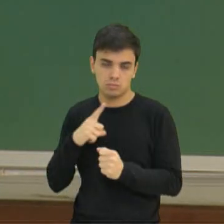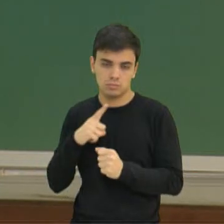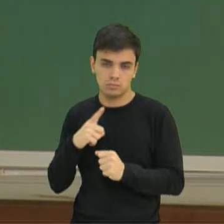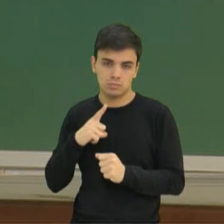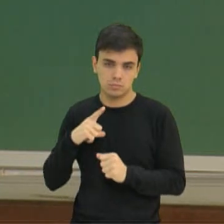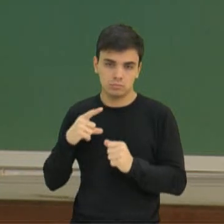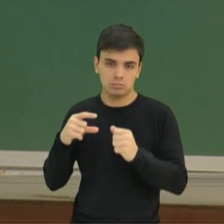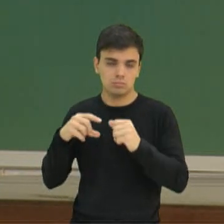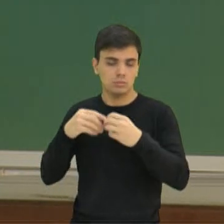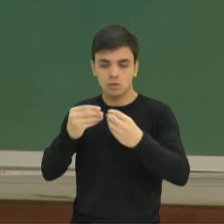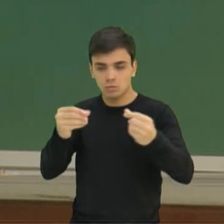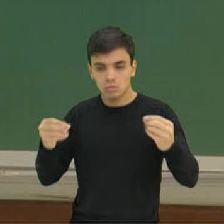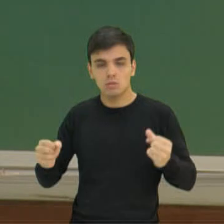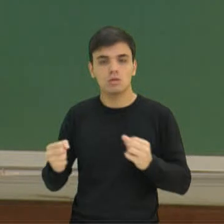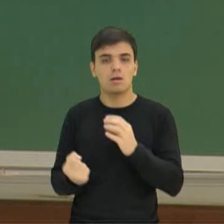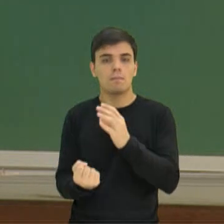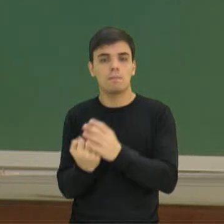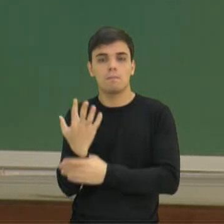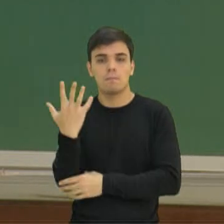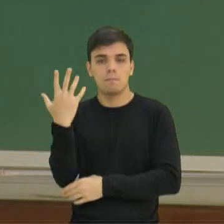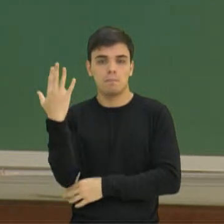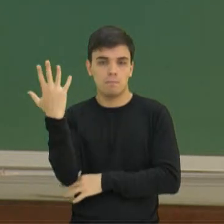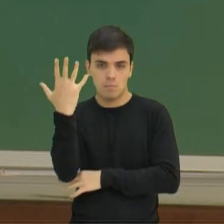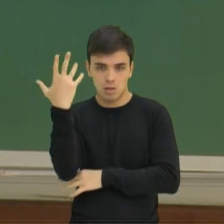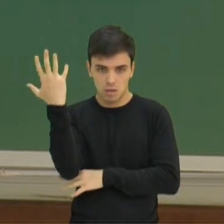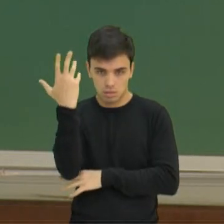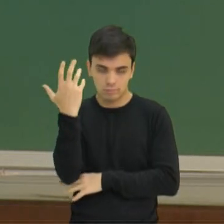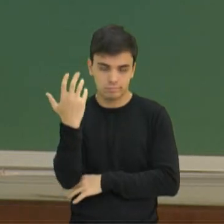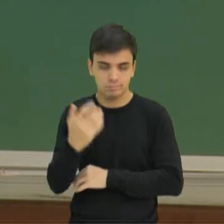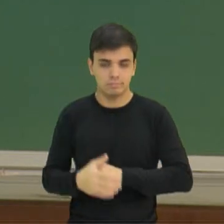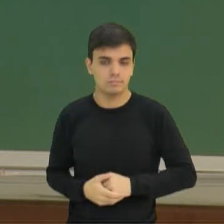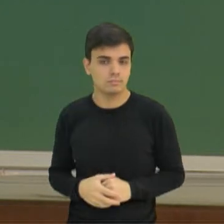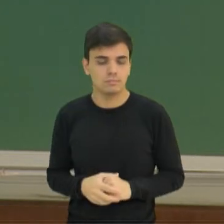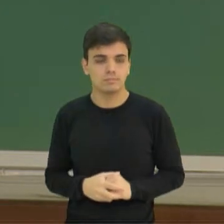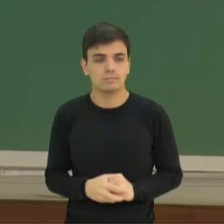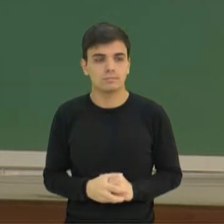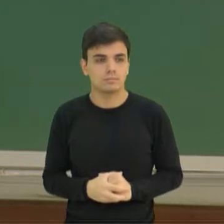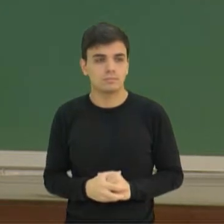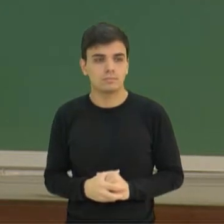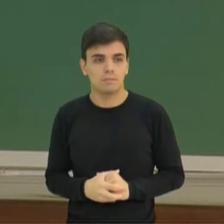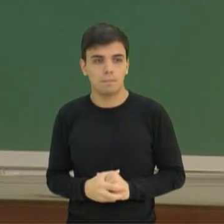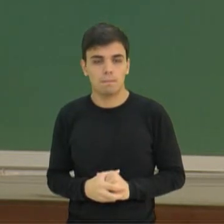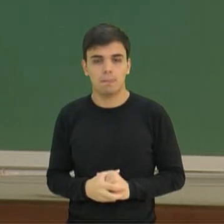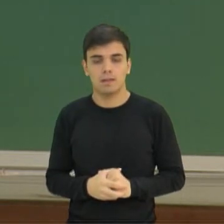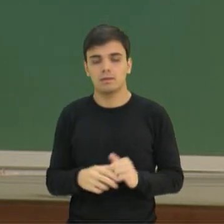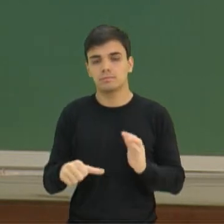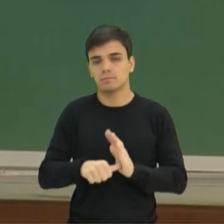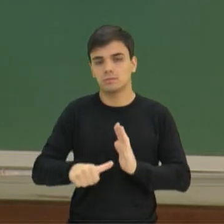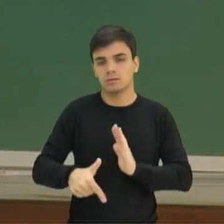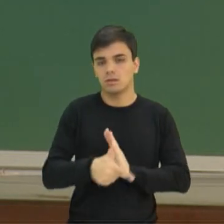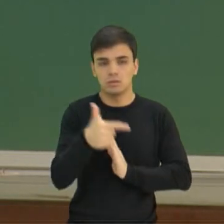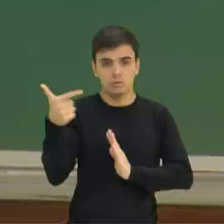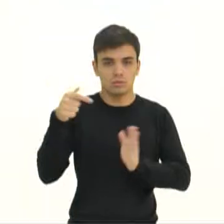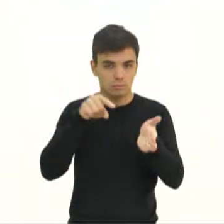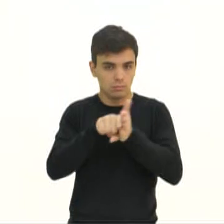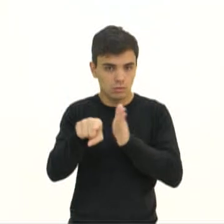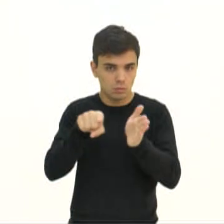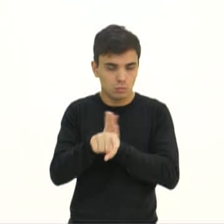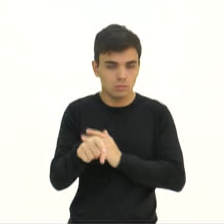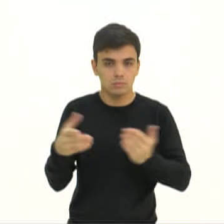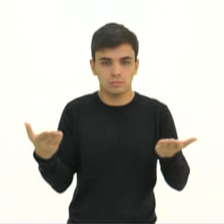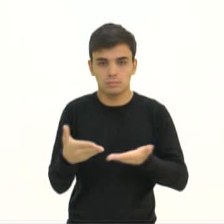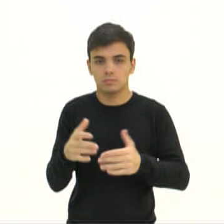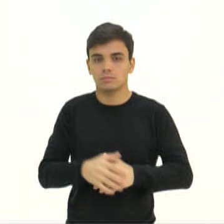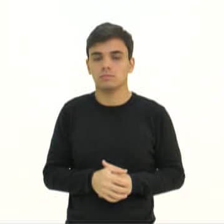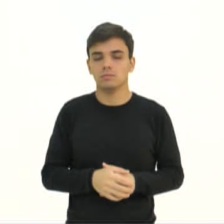consiga desenvolver ali plantas. Então, é uma área que fica perdida, né? Segunda perguntinha da nossa aula de hoje. Por que